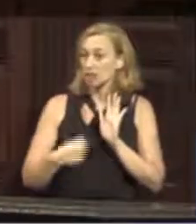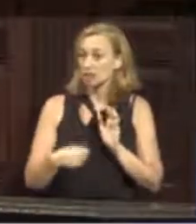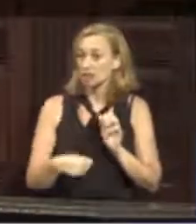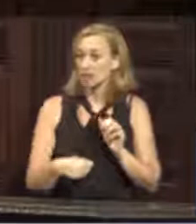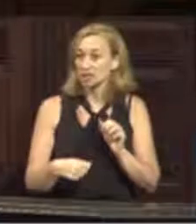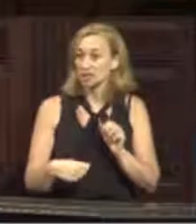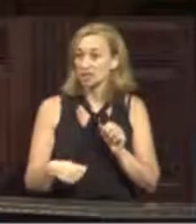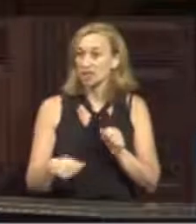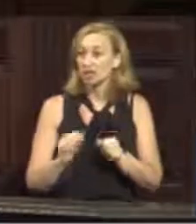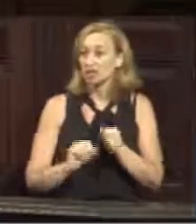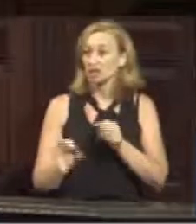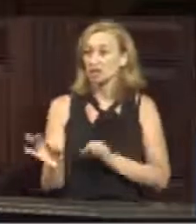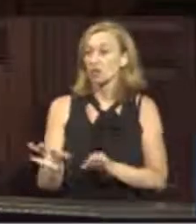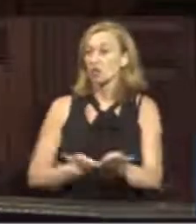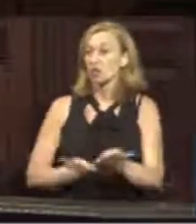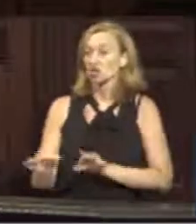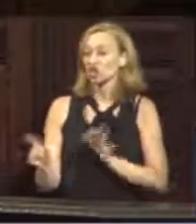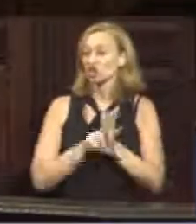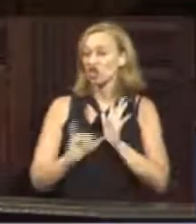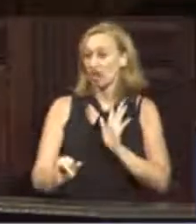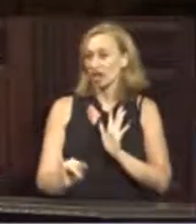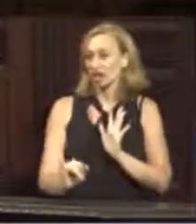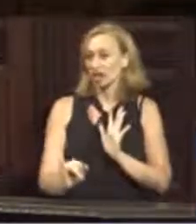por projeto de lei,